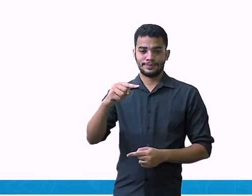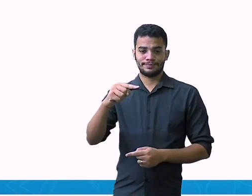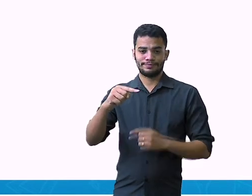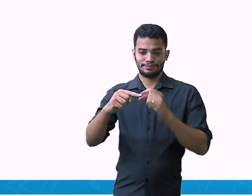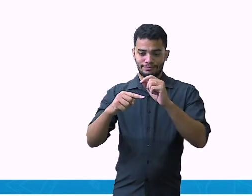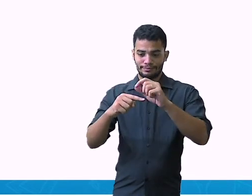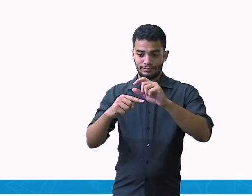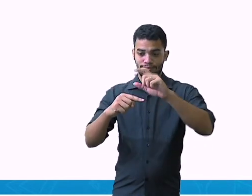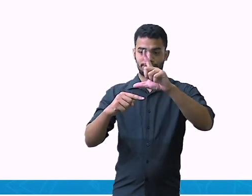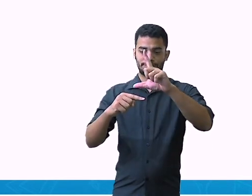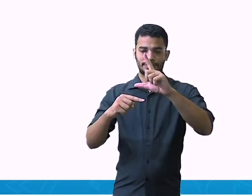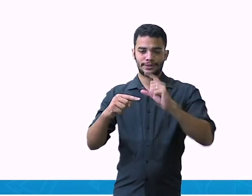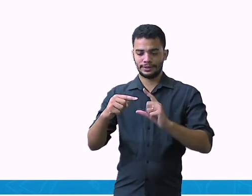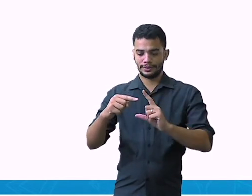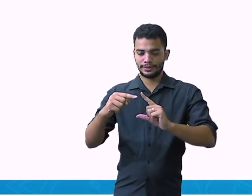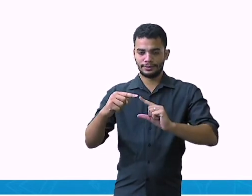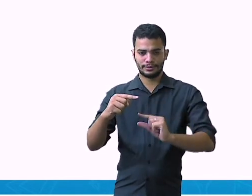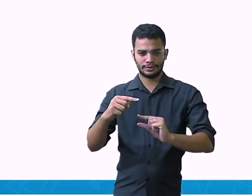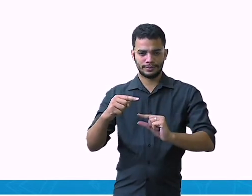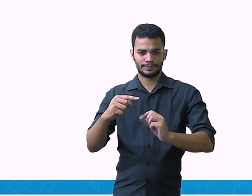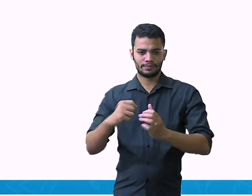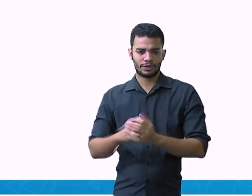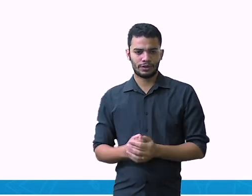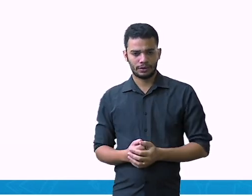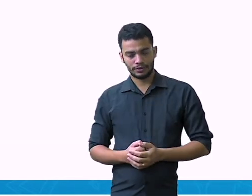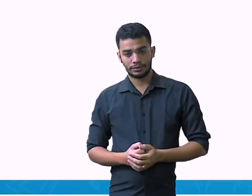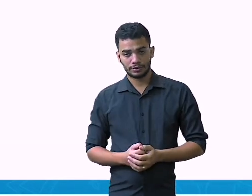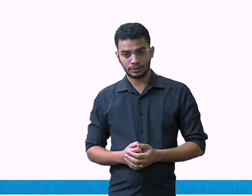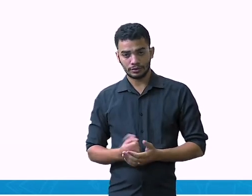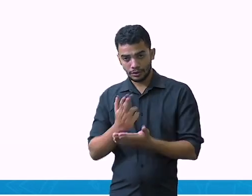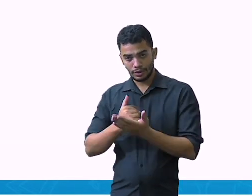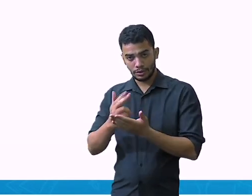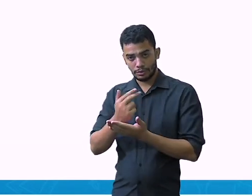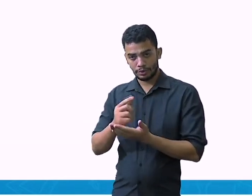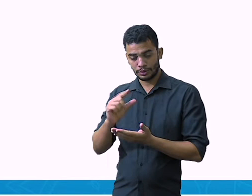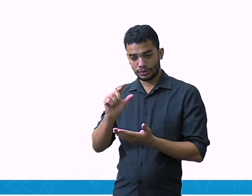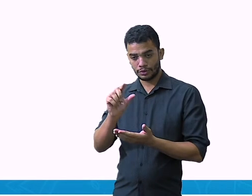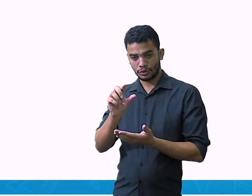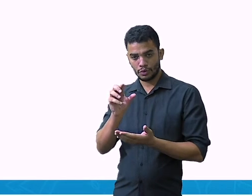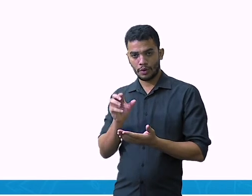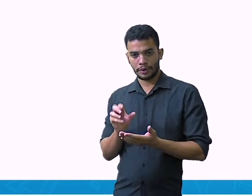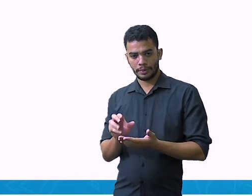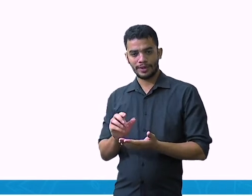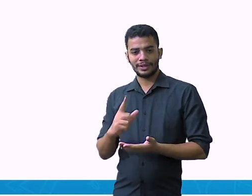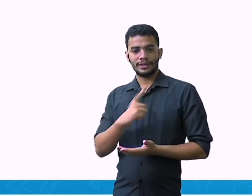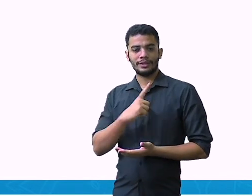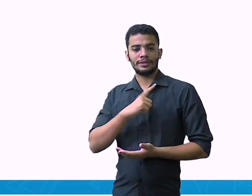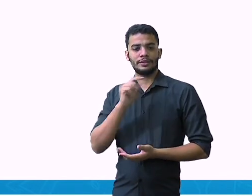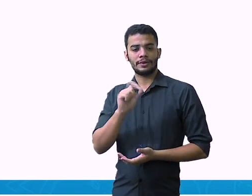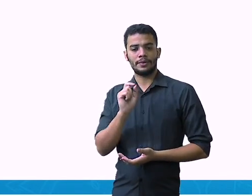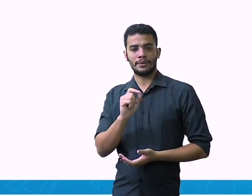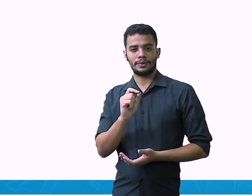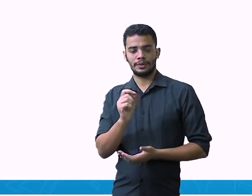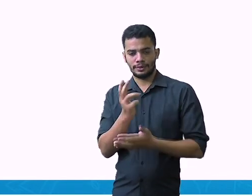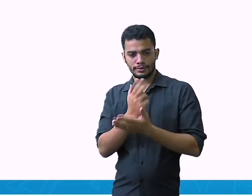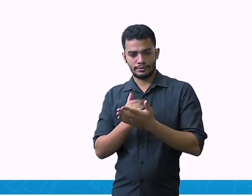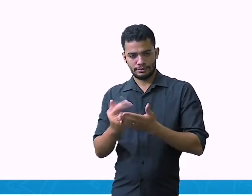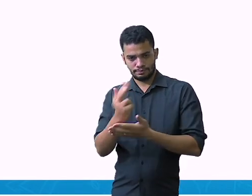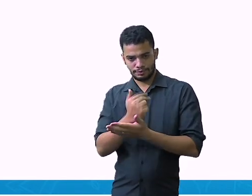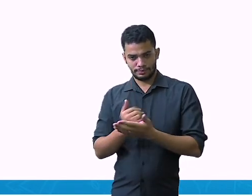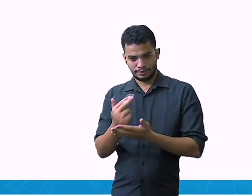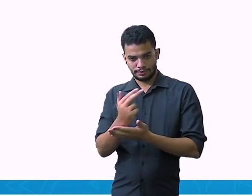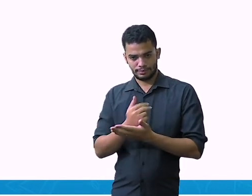denominador. Na próxima aqui, eu tenho 4 coloridos verdes, não é isso? 1, 2, 3, 4 coloridos verdes